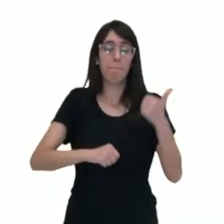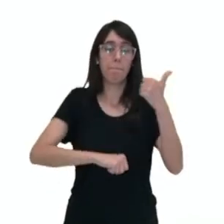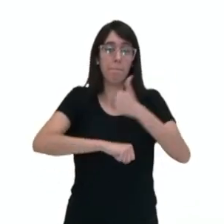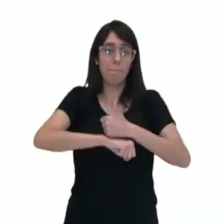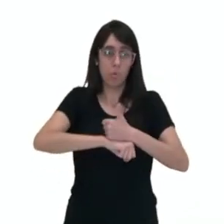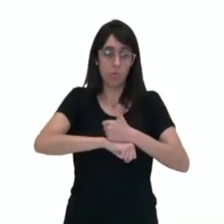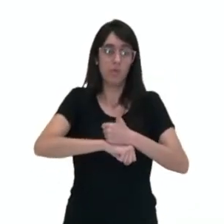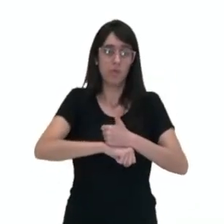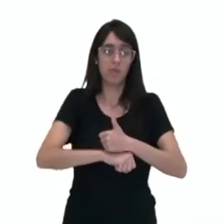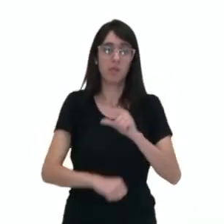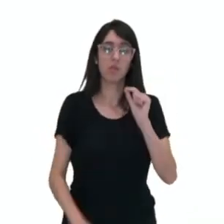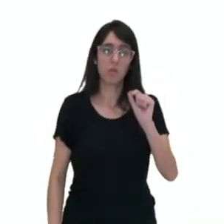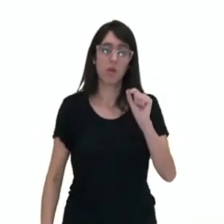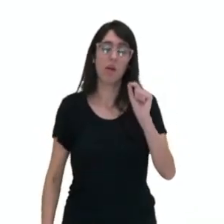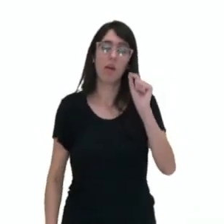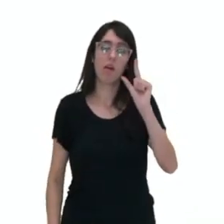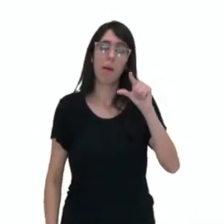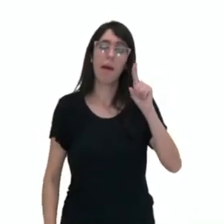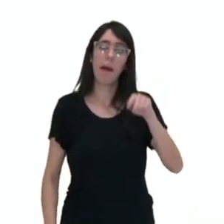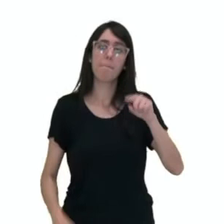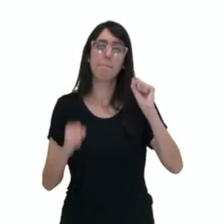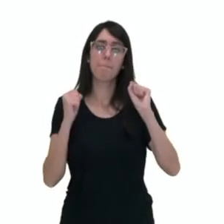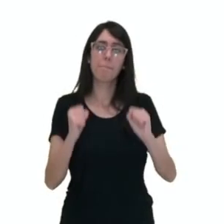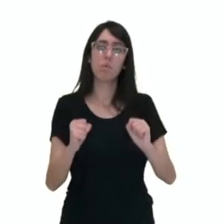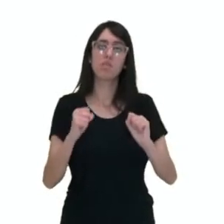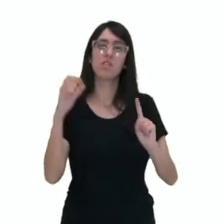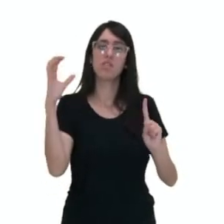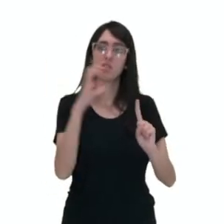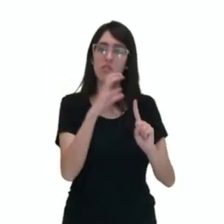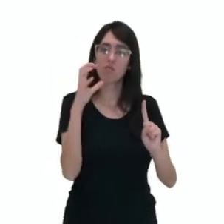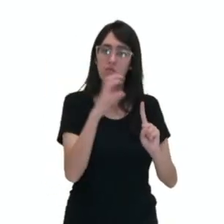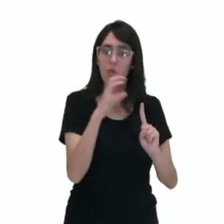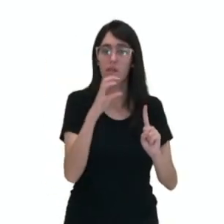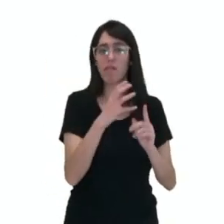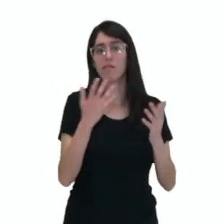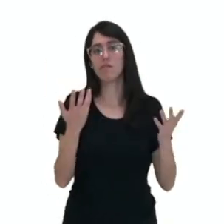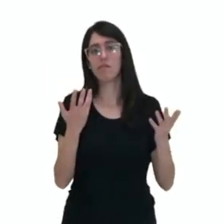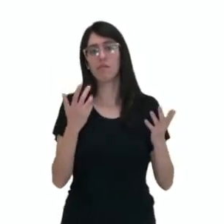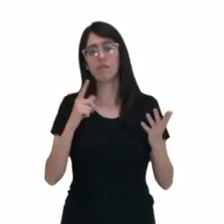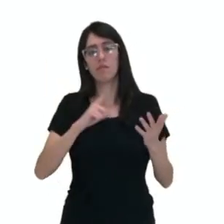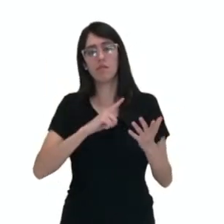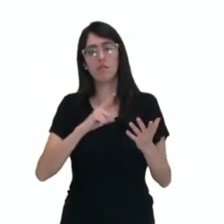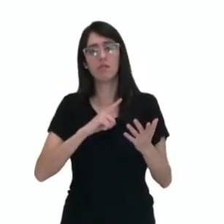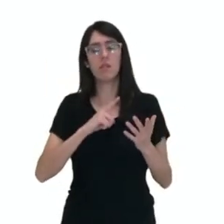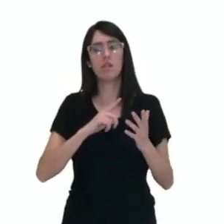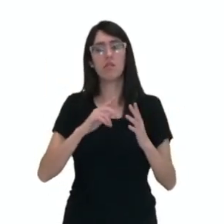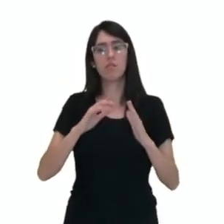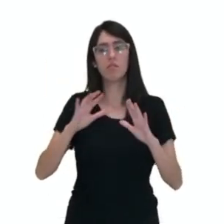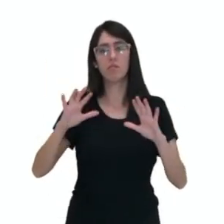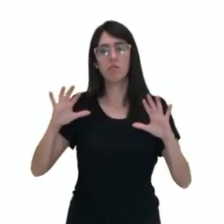o poder de influência, estar no poder político, o poder sobre os grupos